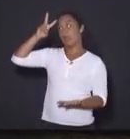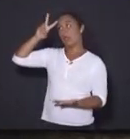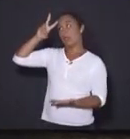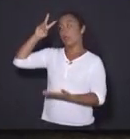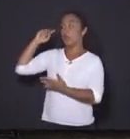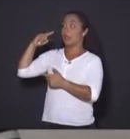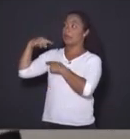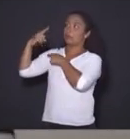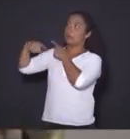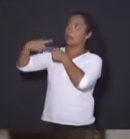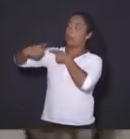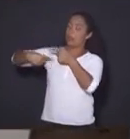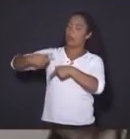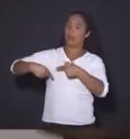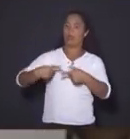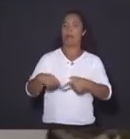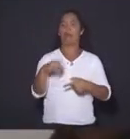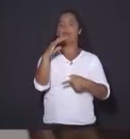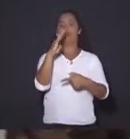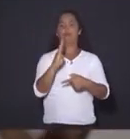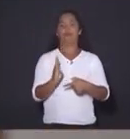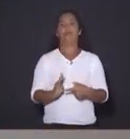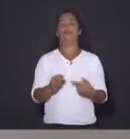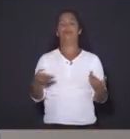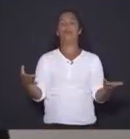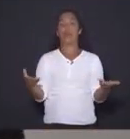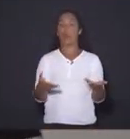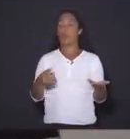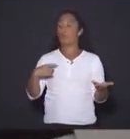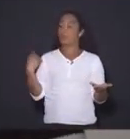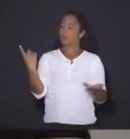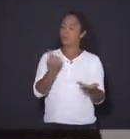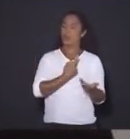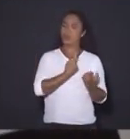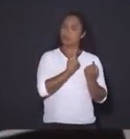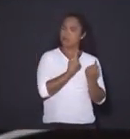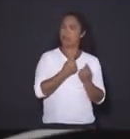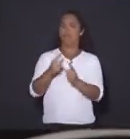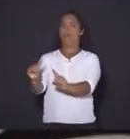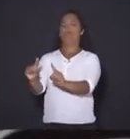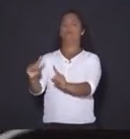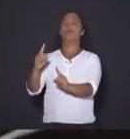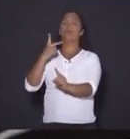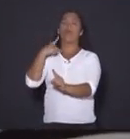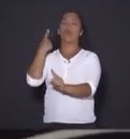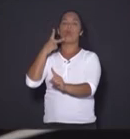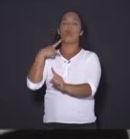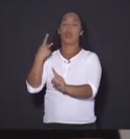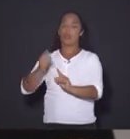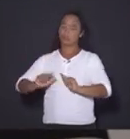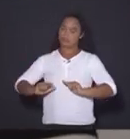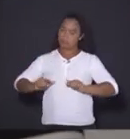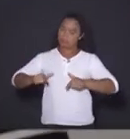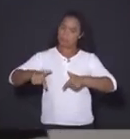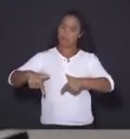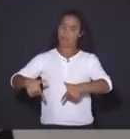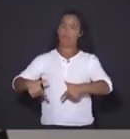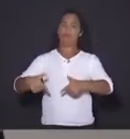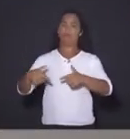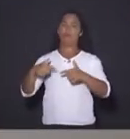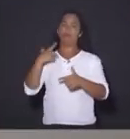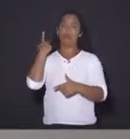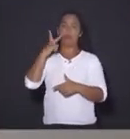sociedade brasileira e contra o qual hoje nós construímos políticas de superação do racismo e políticas de igualdade